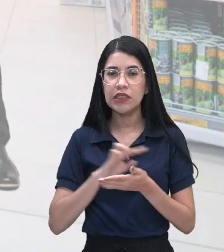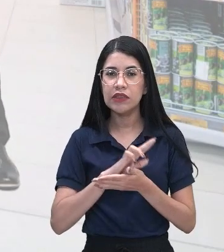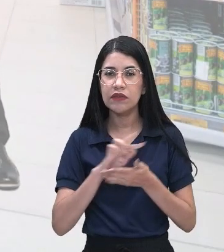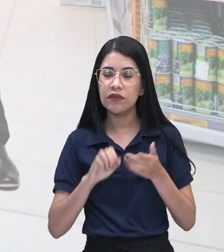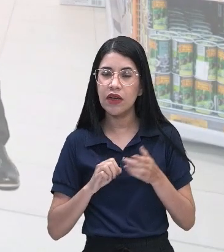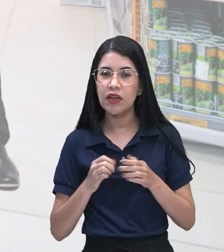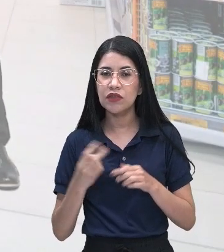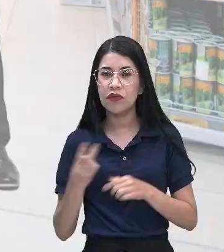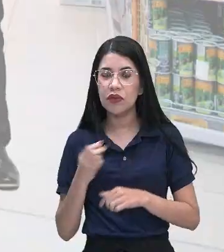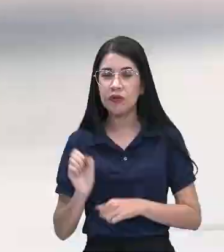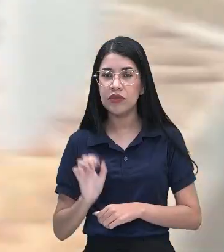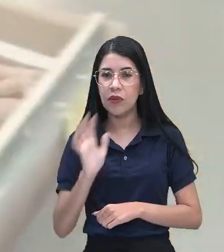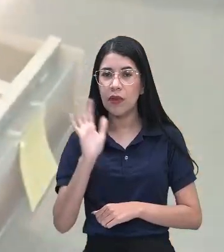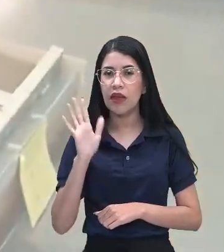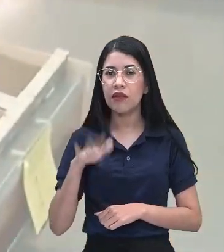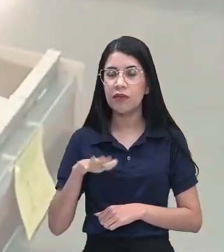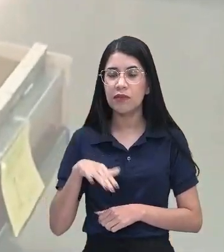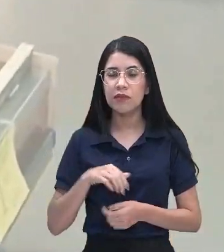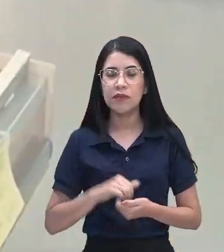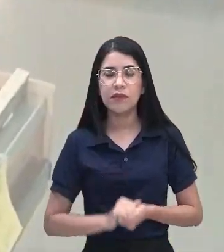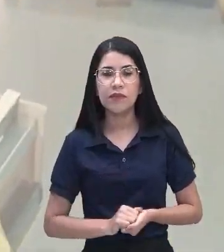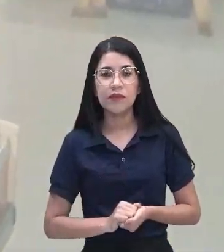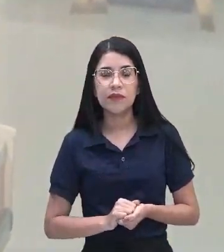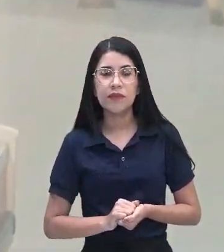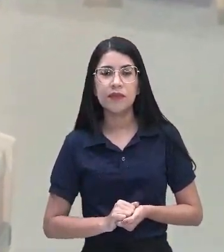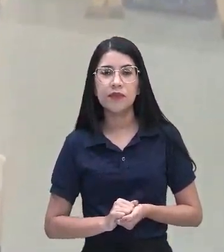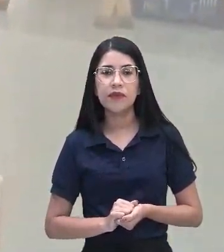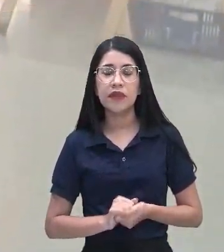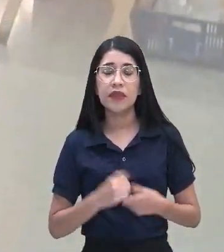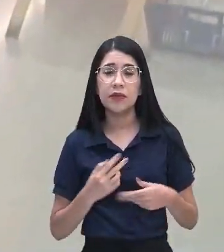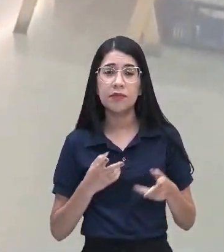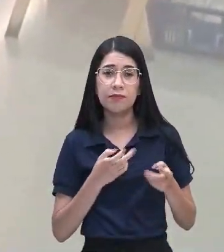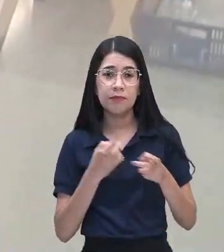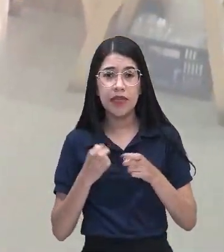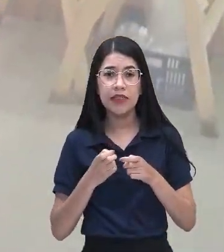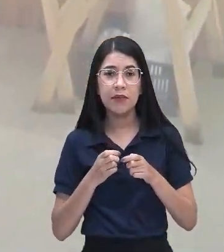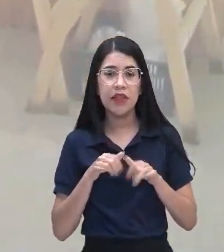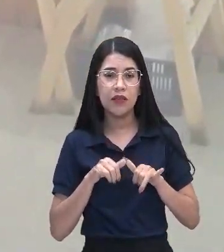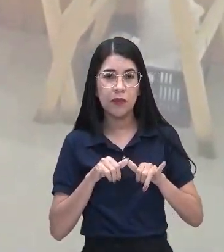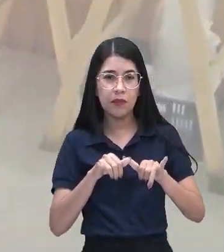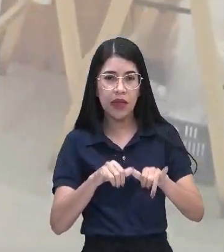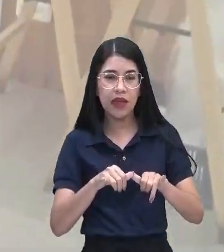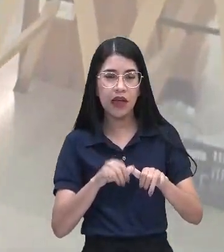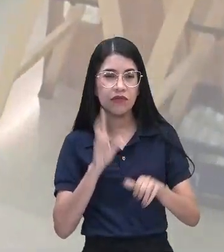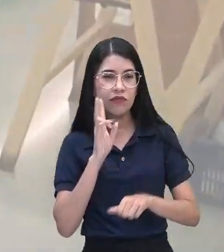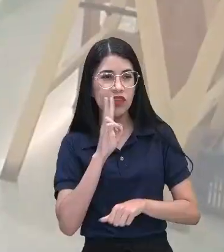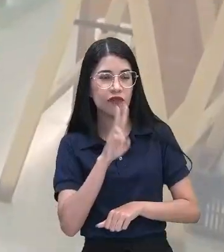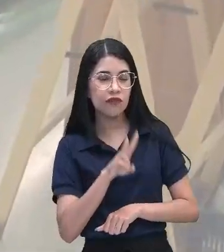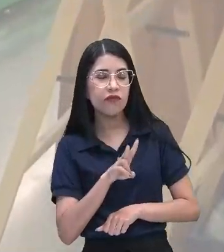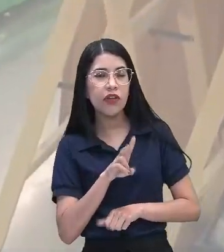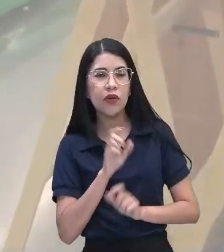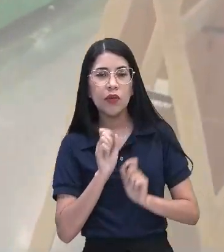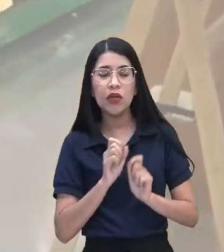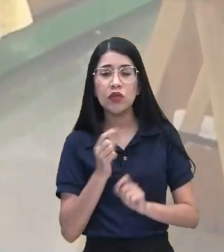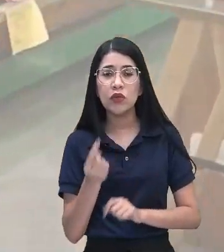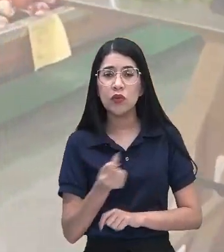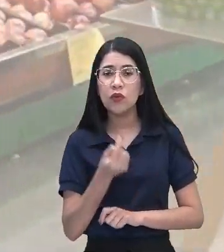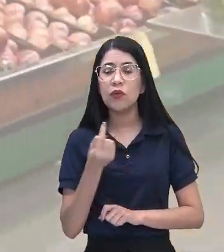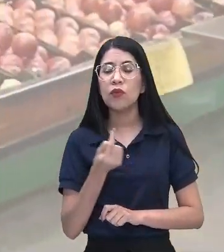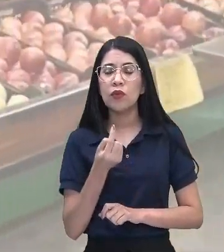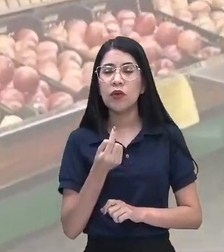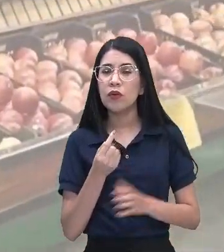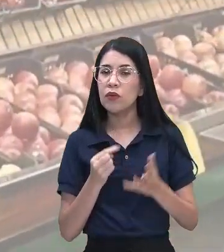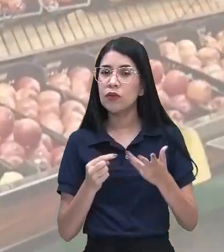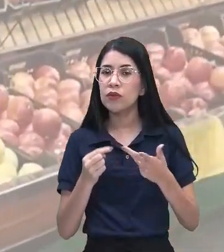preço ou diminuem, hein? Bom, quando nós olhamos na prateleira, nós estamos apenas vendo um índice que